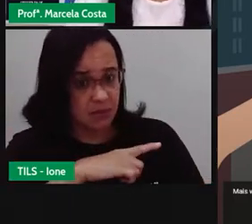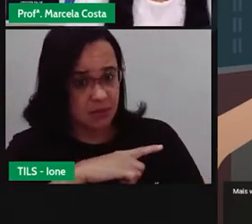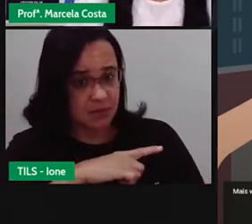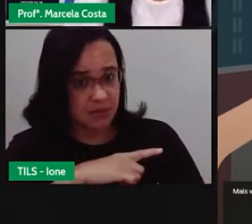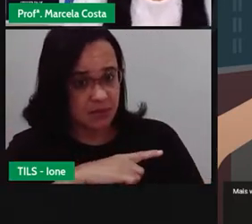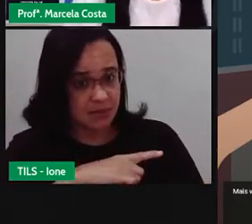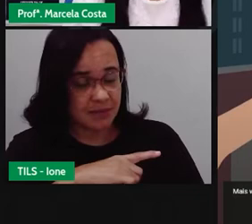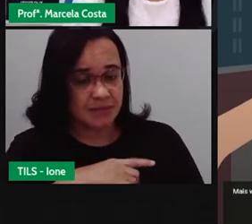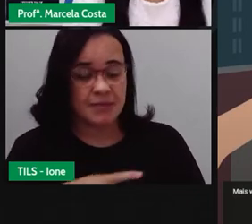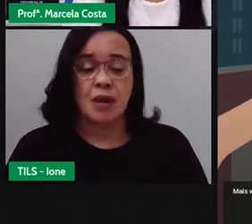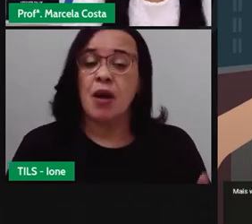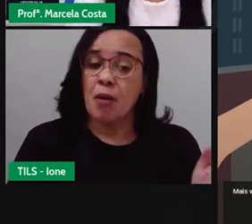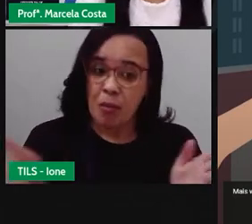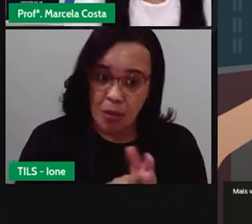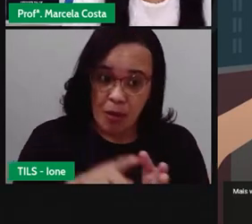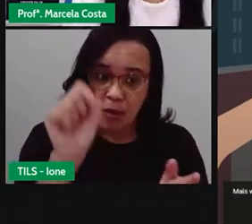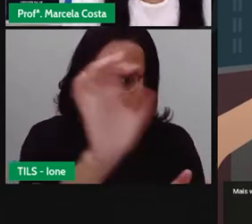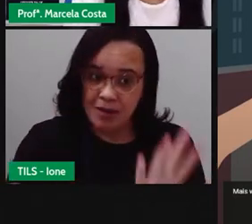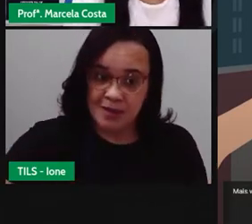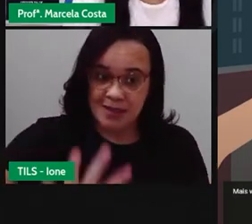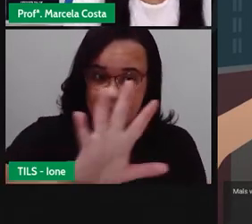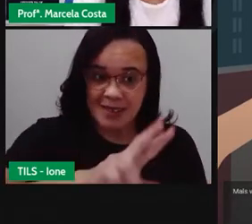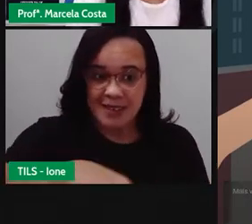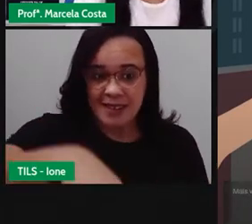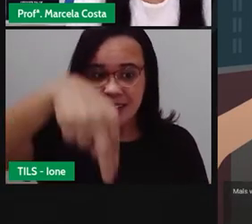típica aqui da região Nordeste? Por exemplo,